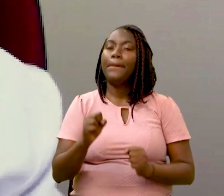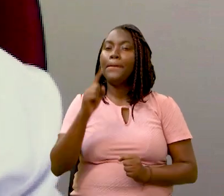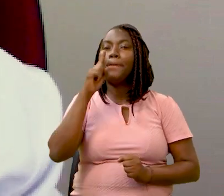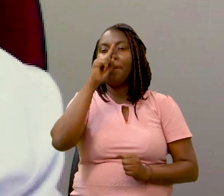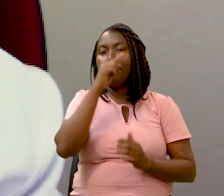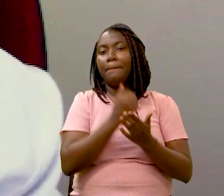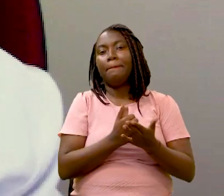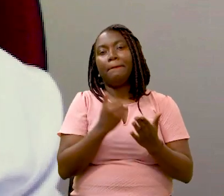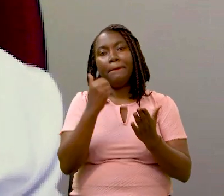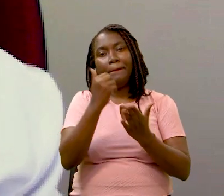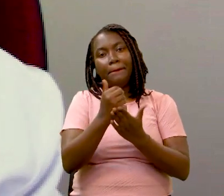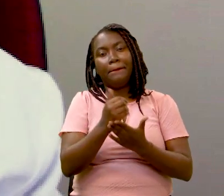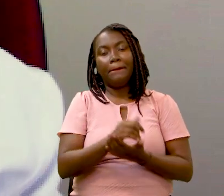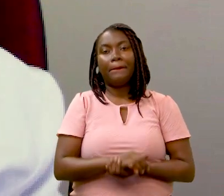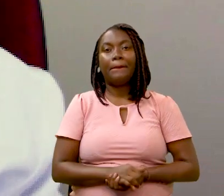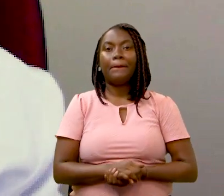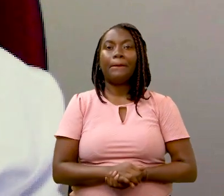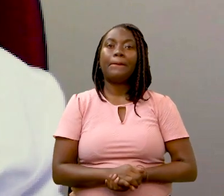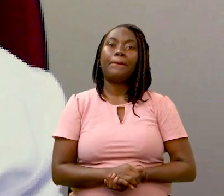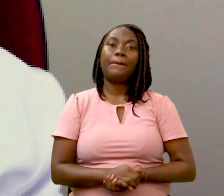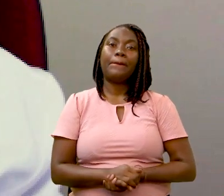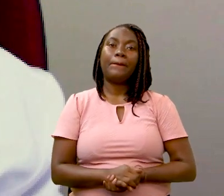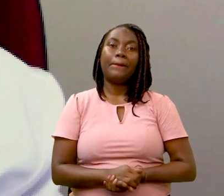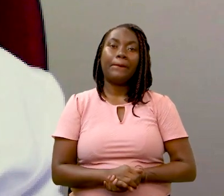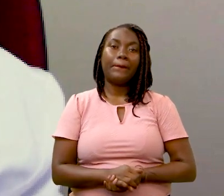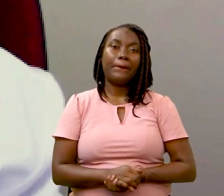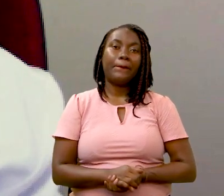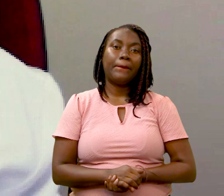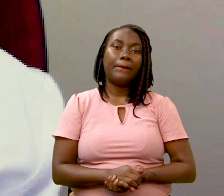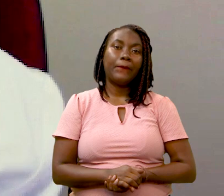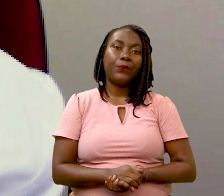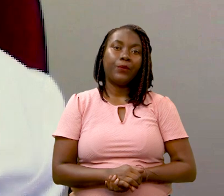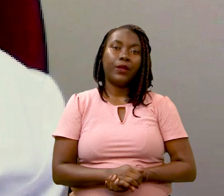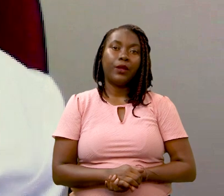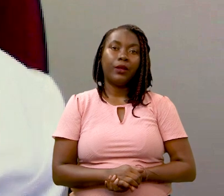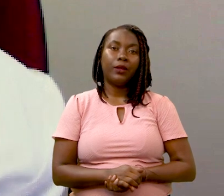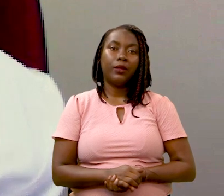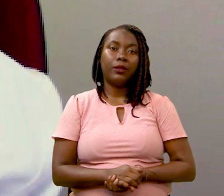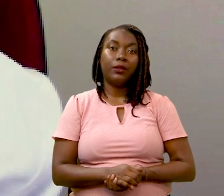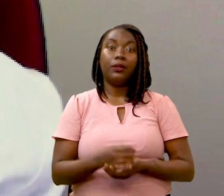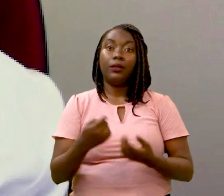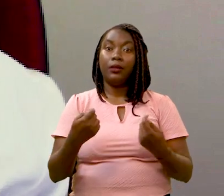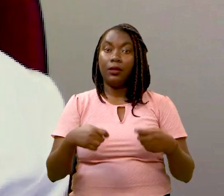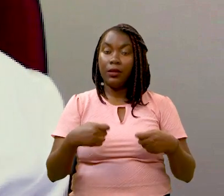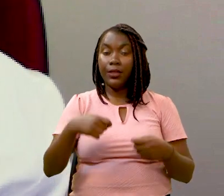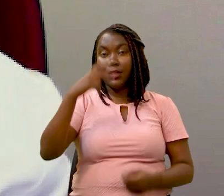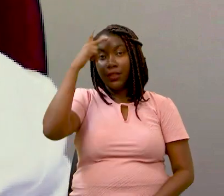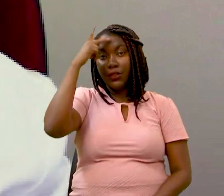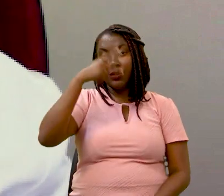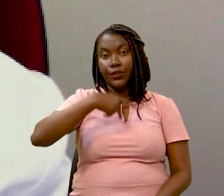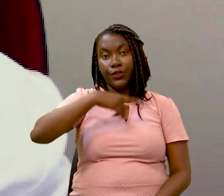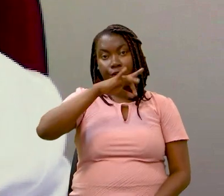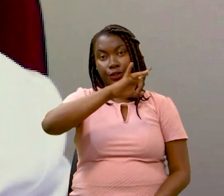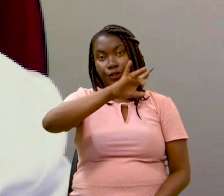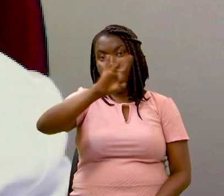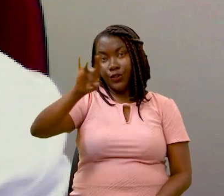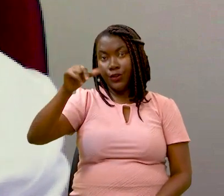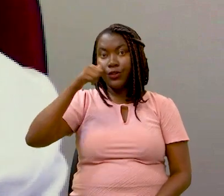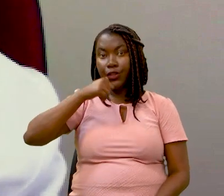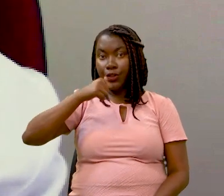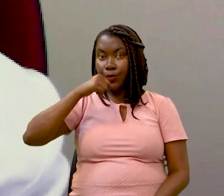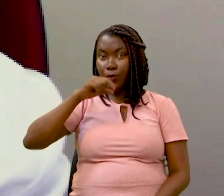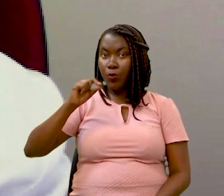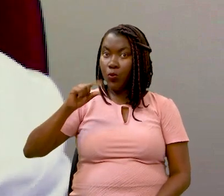é outro fator que pode agravar também. O anticoncepcional precisa ser individualizado para cada mulher, um tipo,